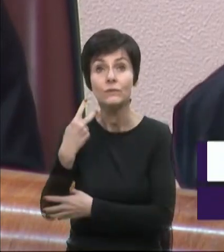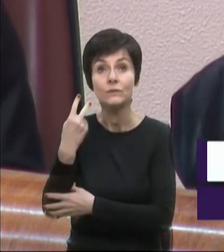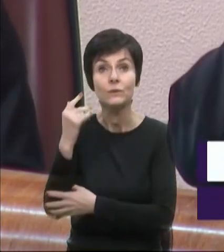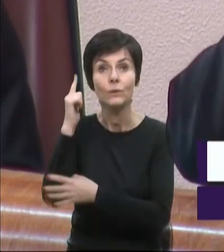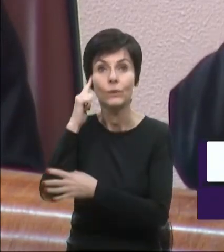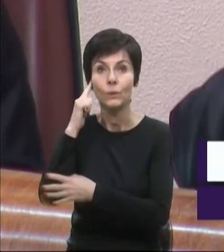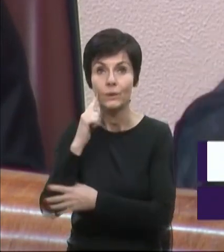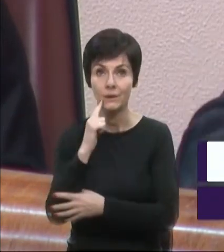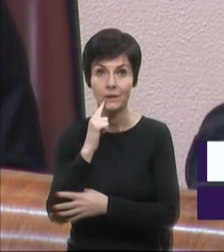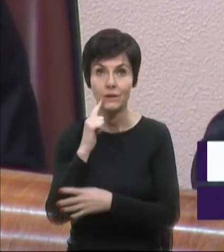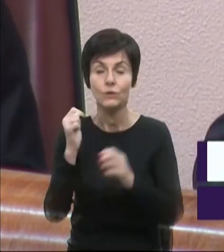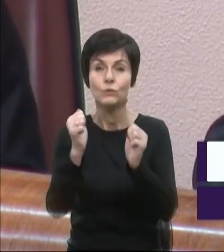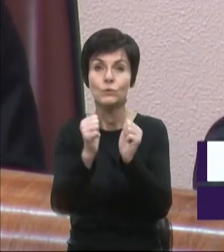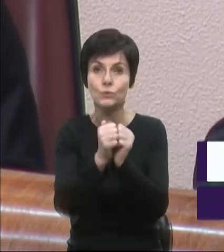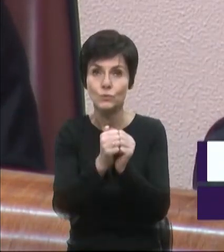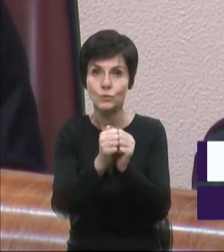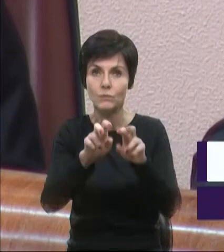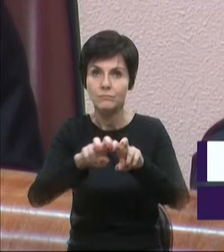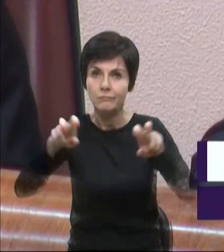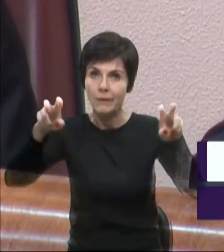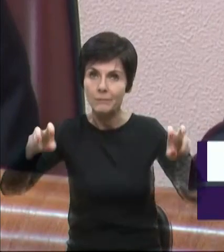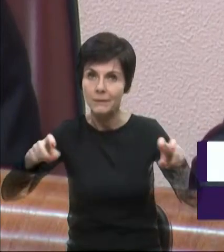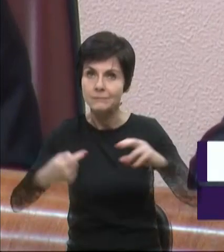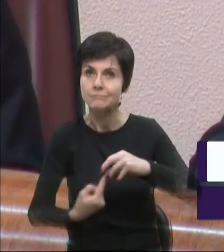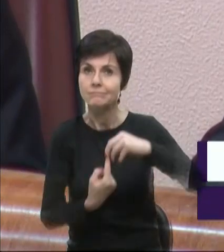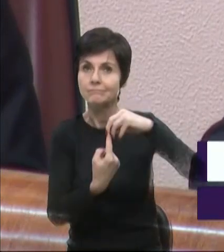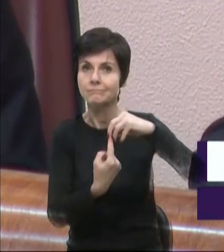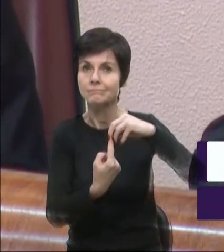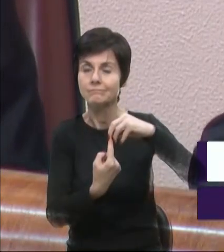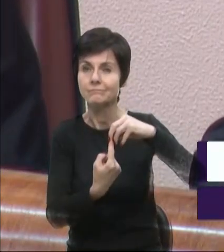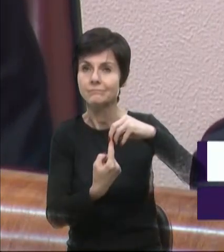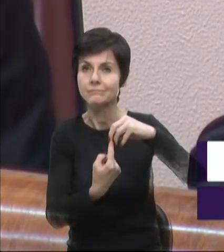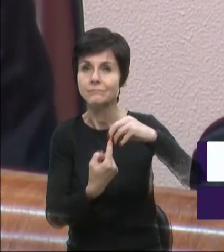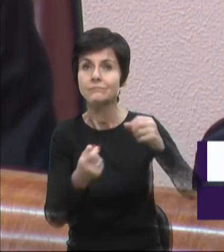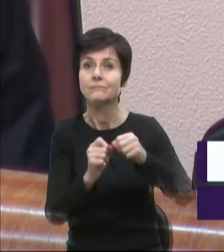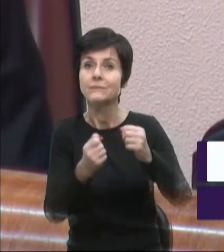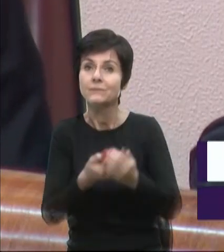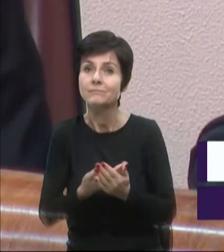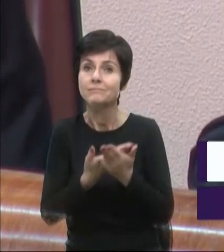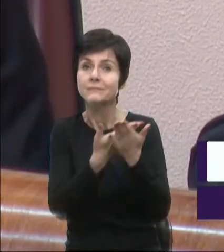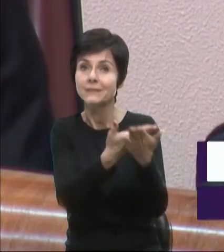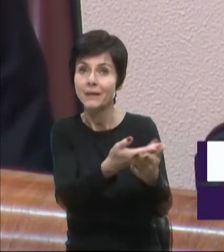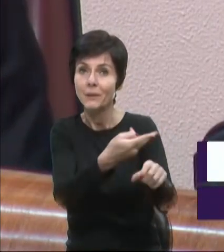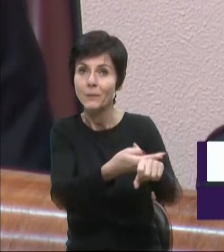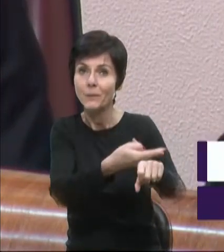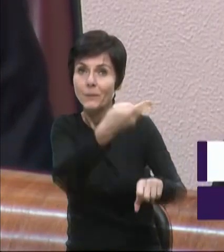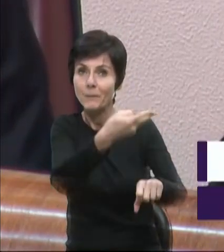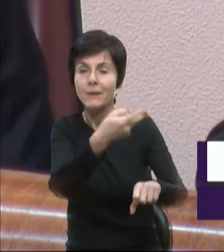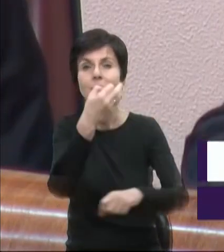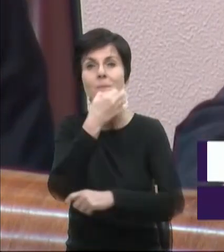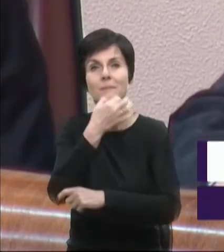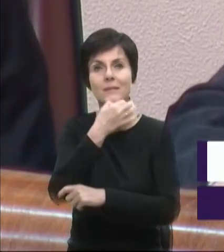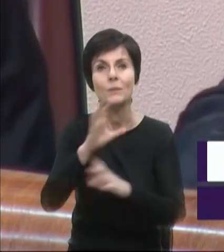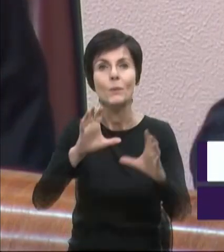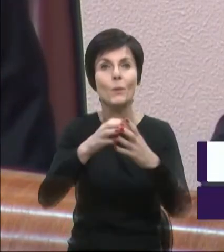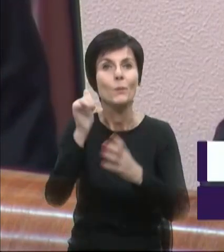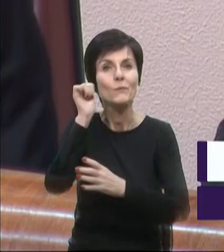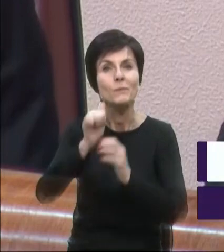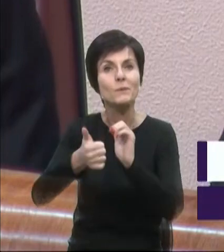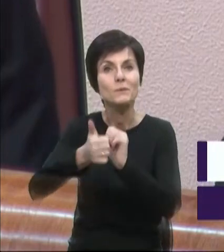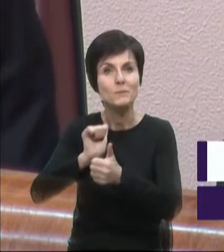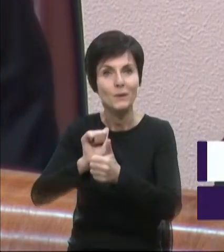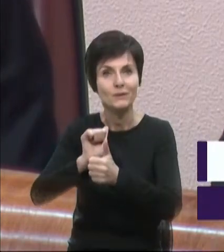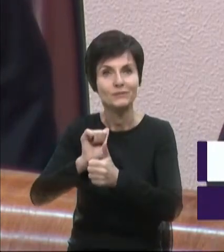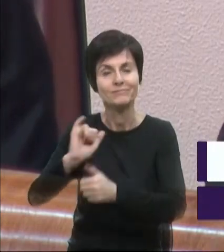para que, juntamente com os componentes da mesa principal, façamos a entrega do Prêmio Caxias do Sul ao time feminino do Esporte Clube